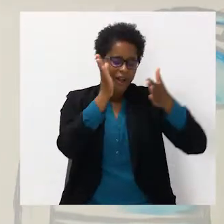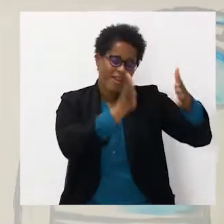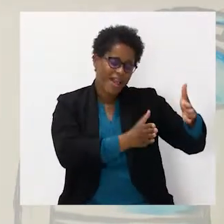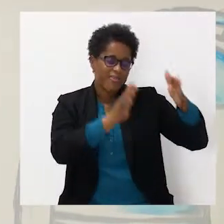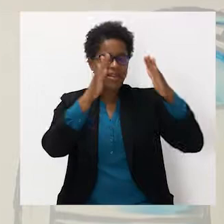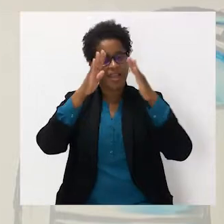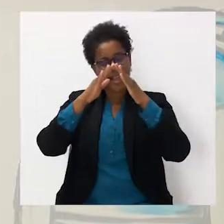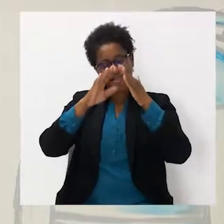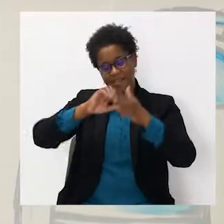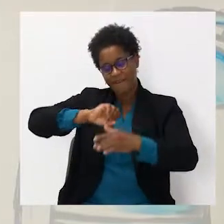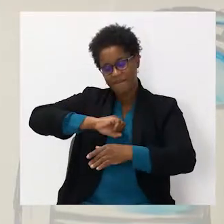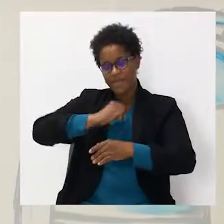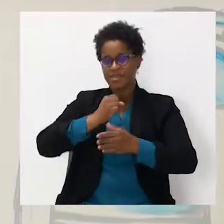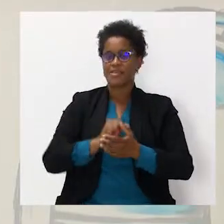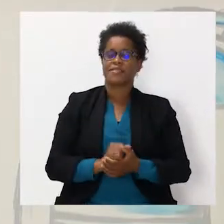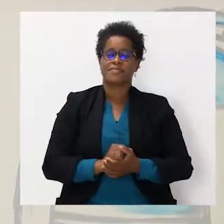da minha casa.